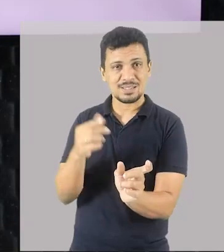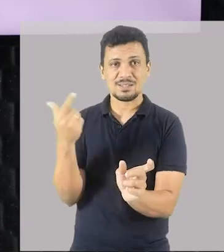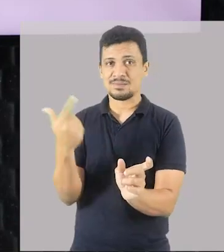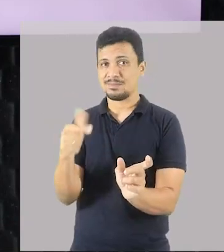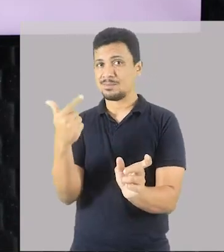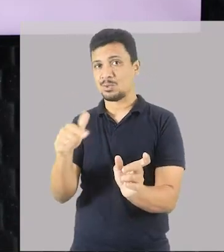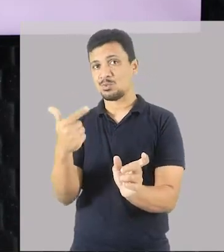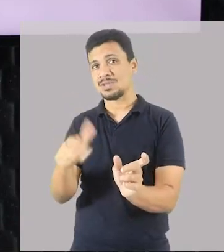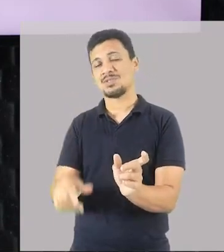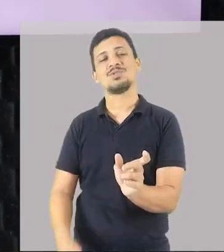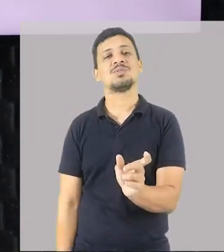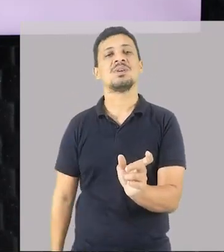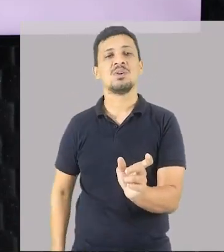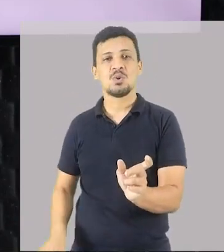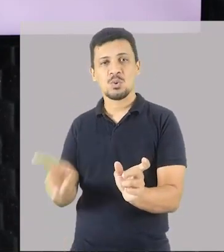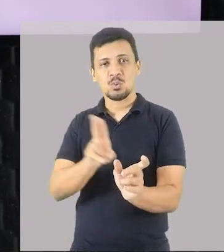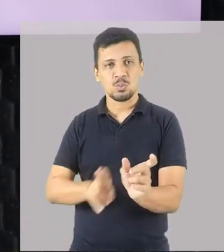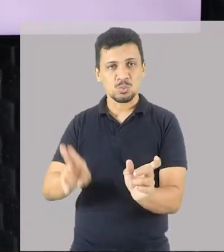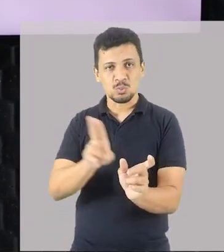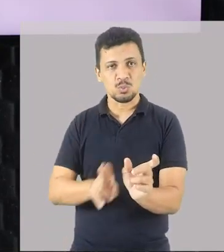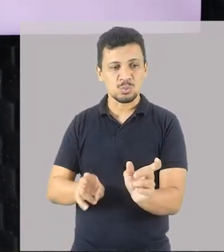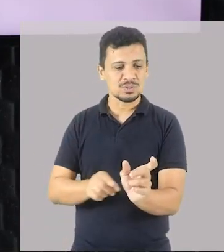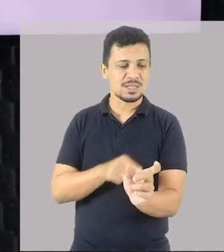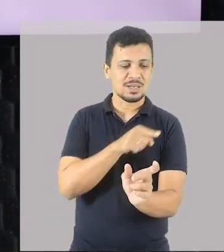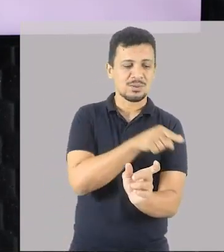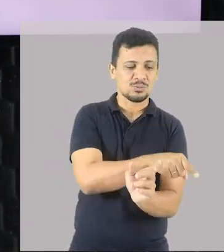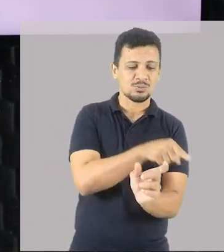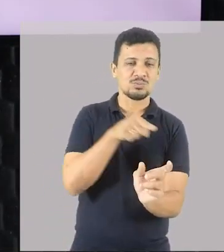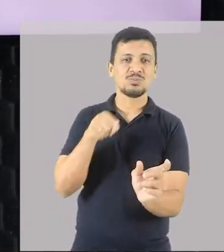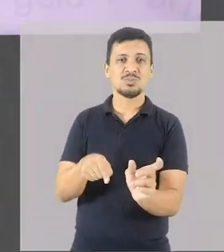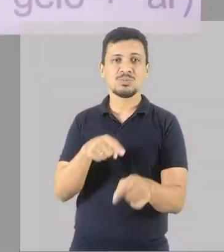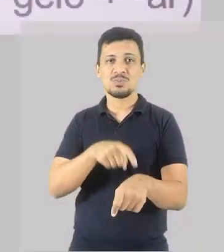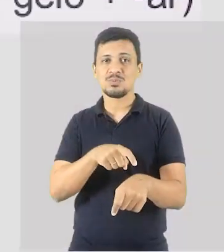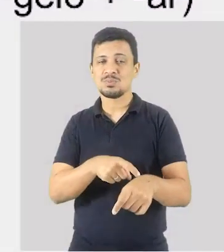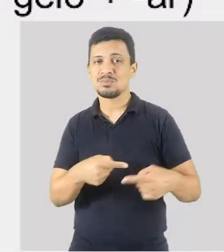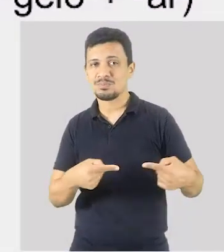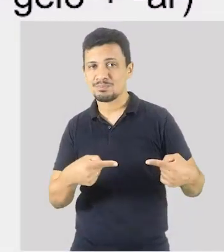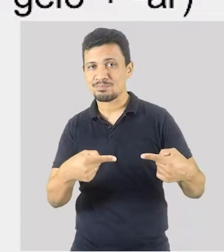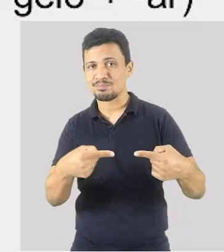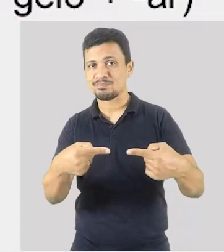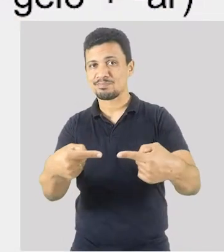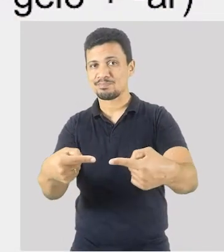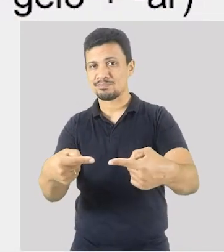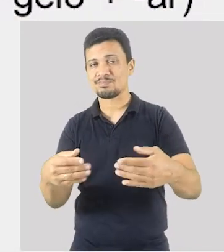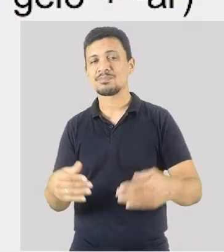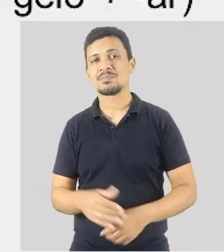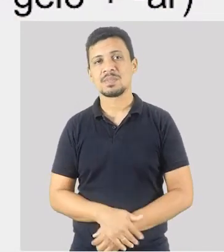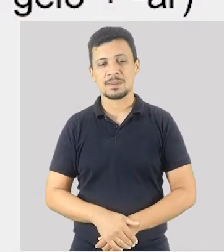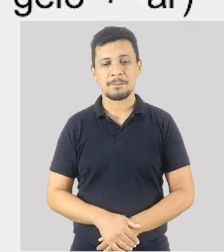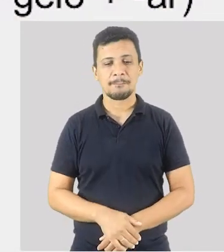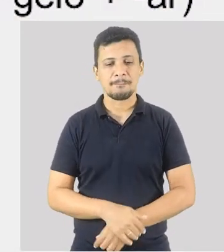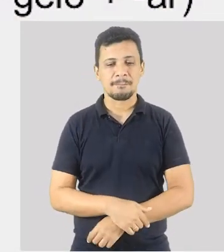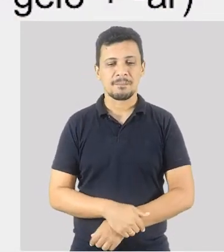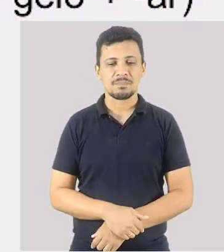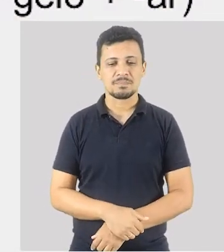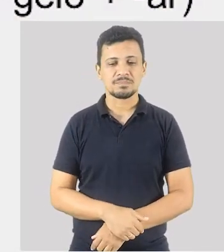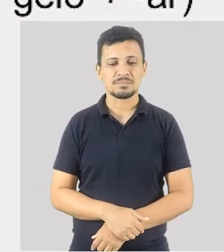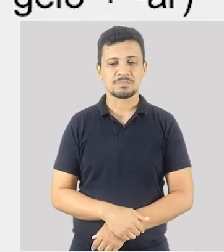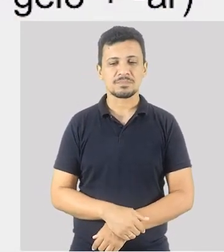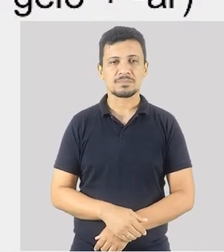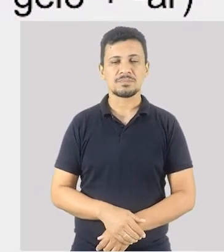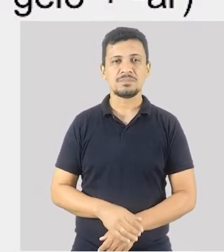preciso utilizar a palavra imediatamente inferior a espairecer, certo? Tem a ver com pairar, né?